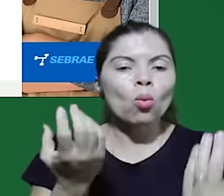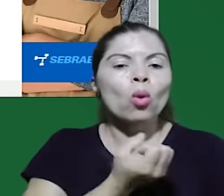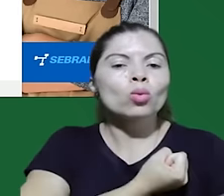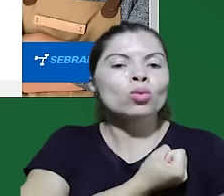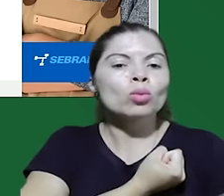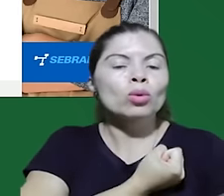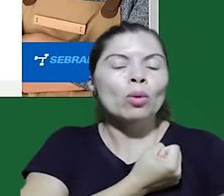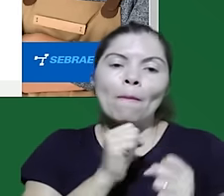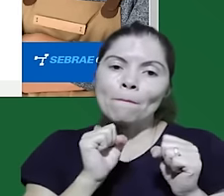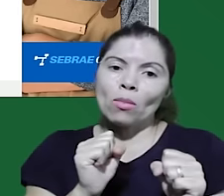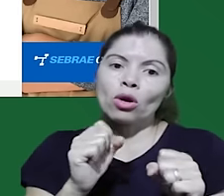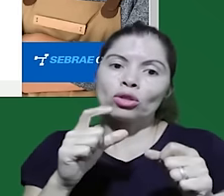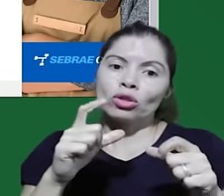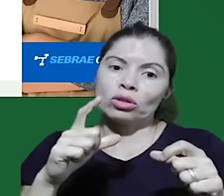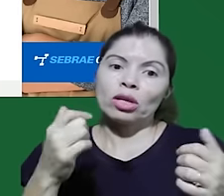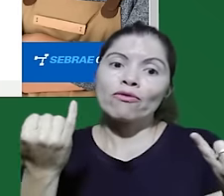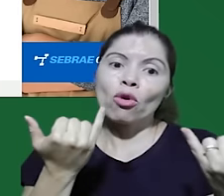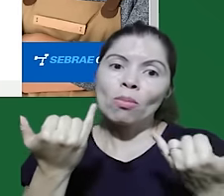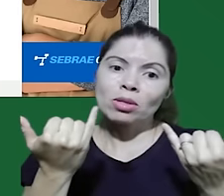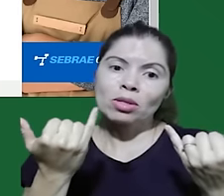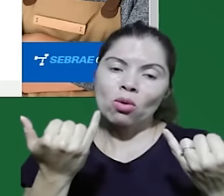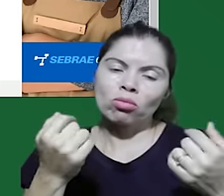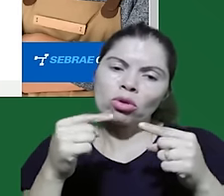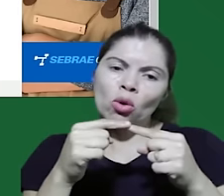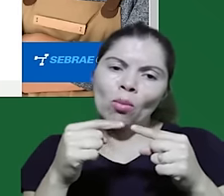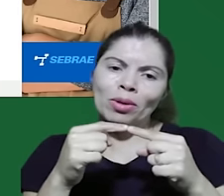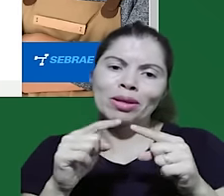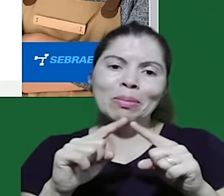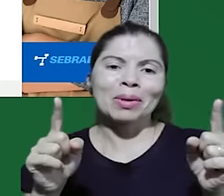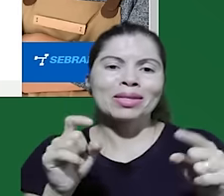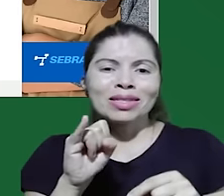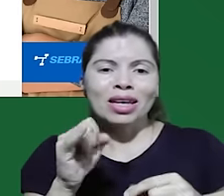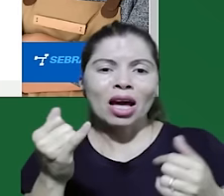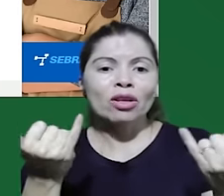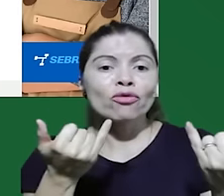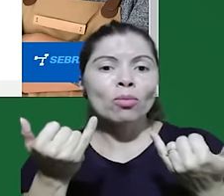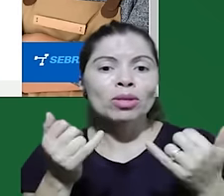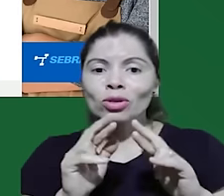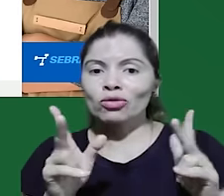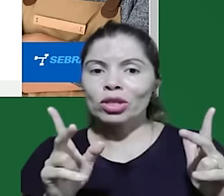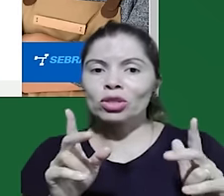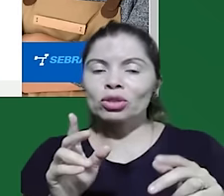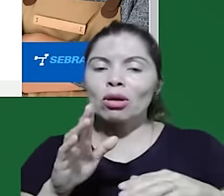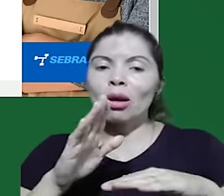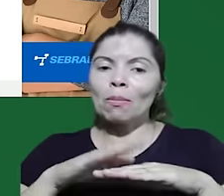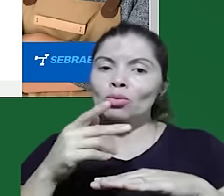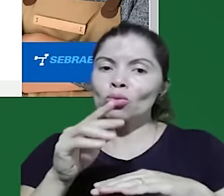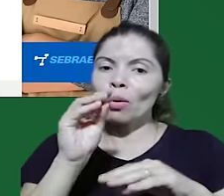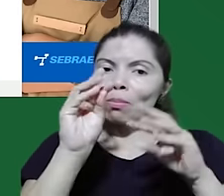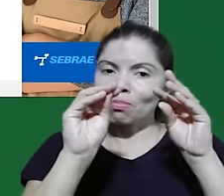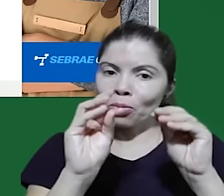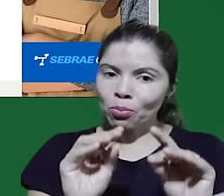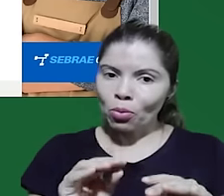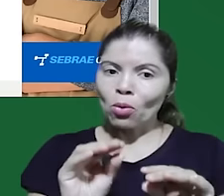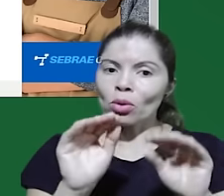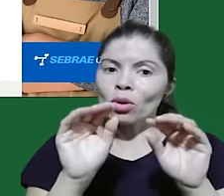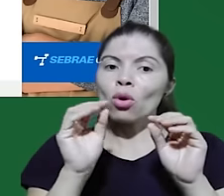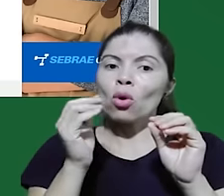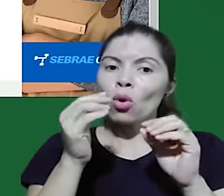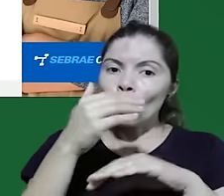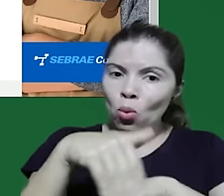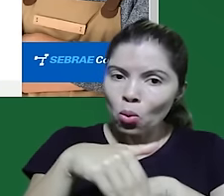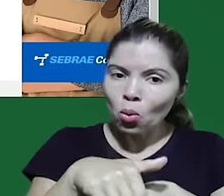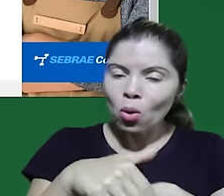coincide com o local Ok mas se não for o caso escreve as informações Rua eh a Estrada